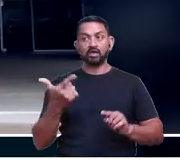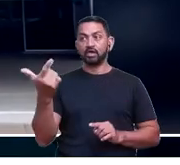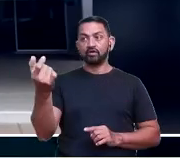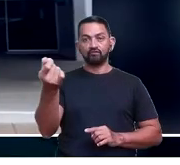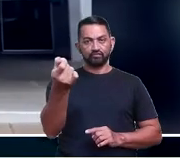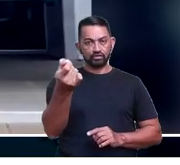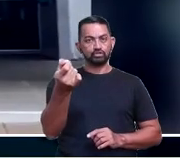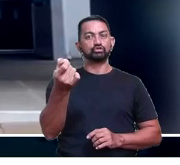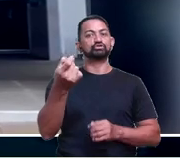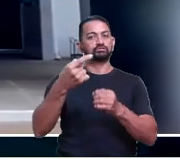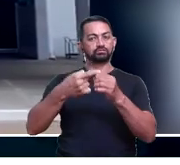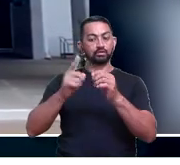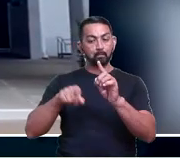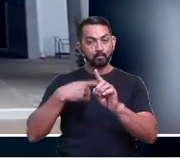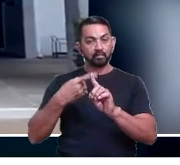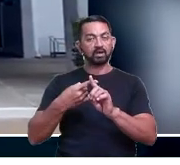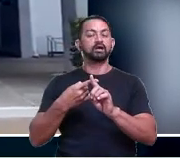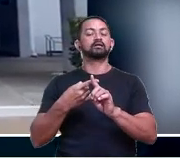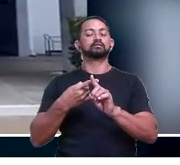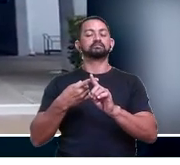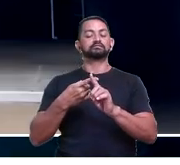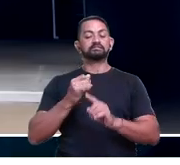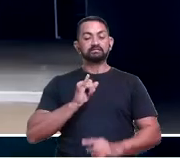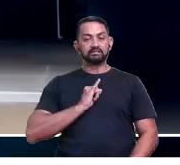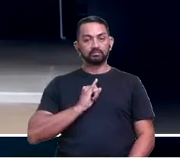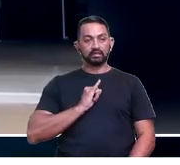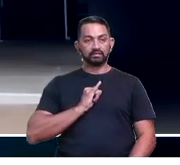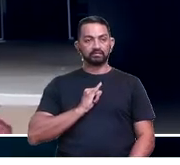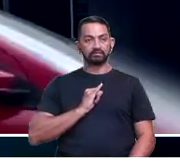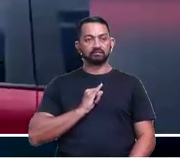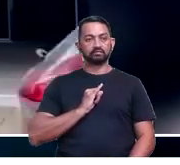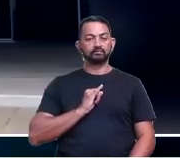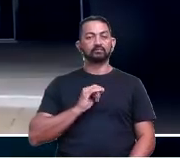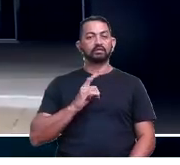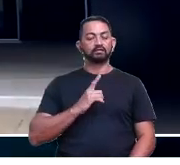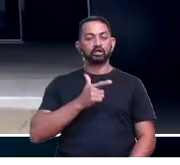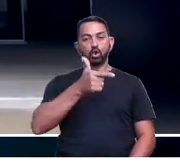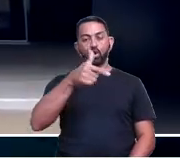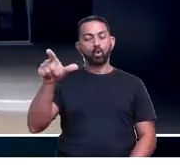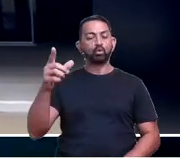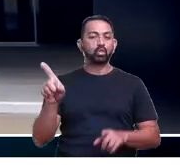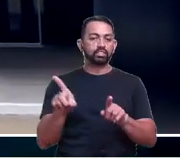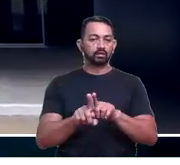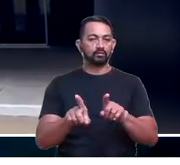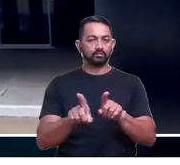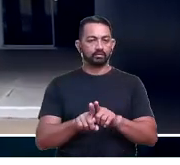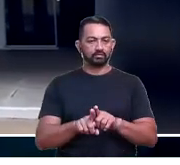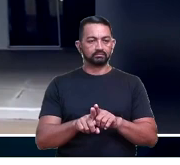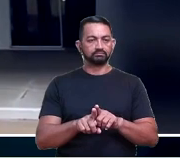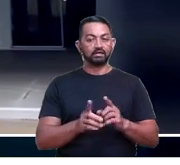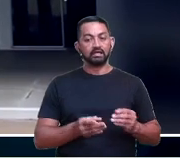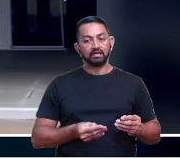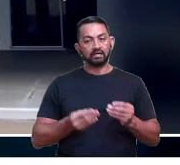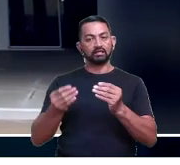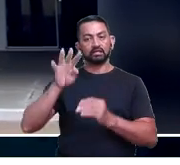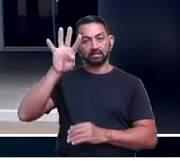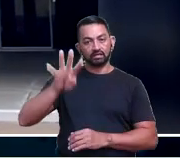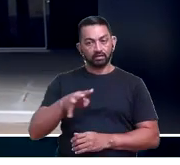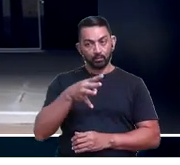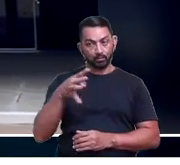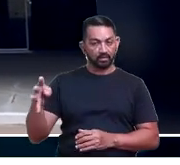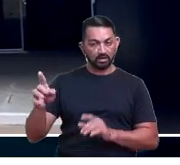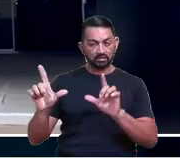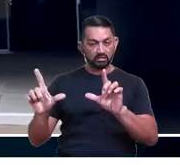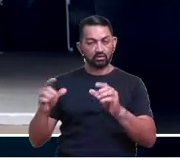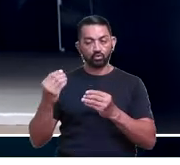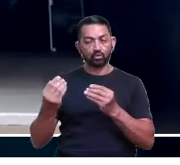outras 20 cidades, incluindo Imperatriz, estão inclusas, né, em um outro questionamento. É sobre a entrega de